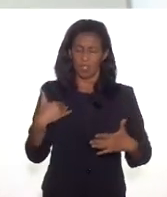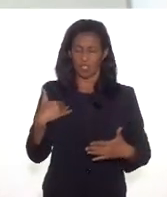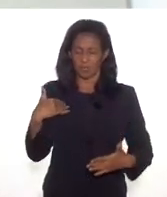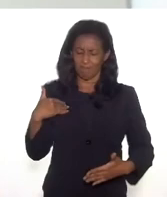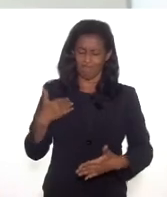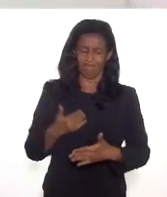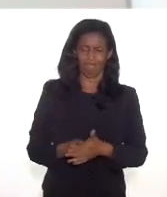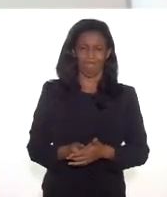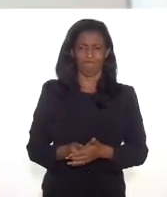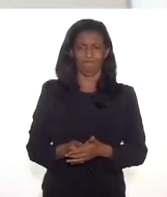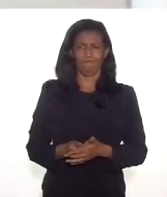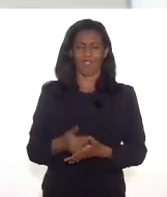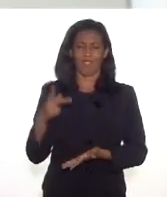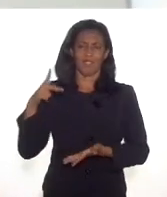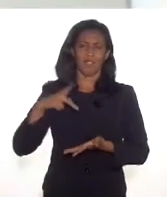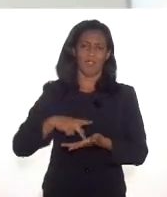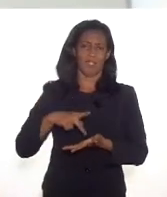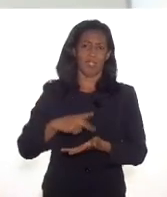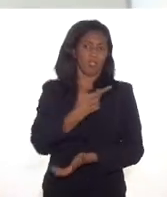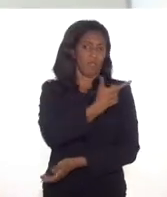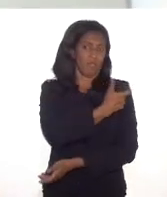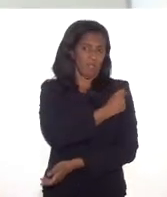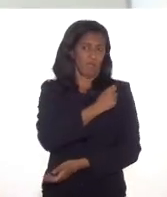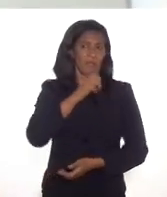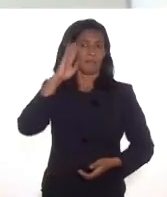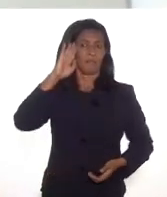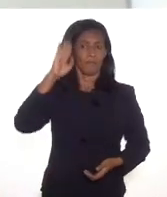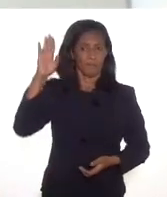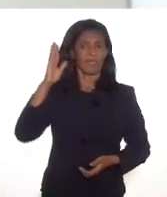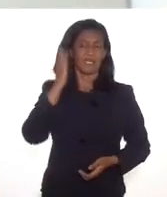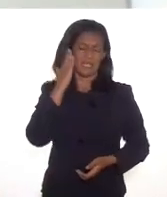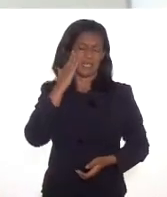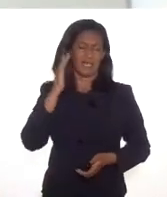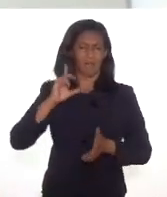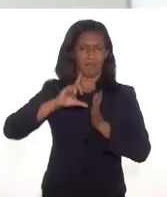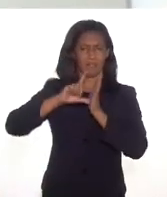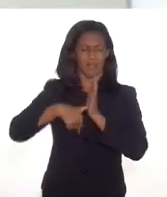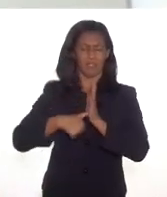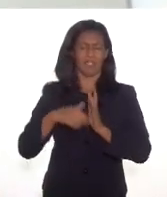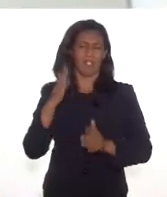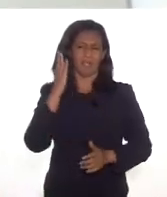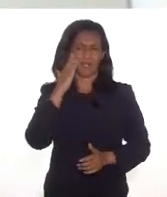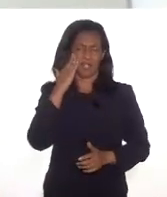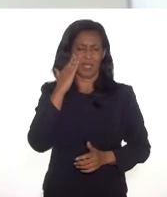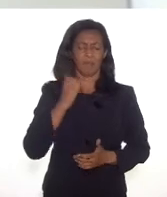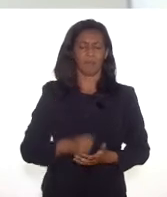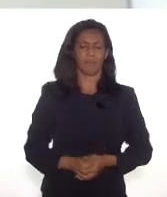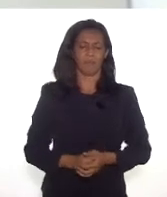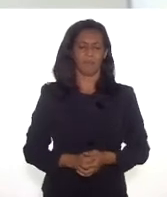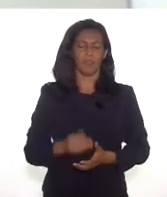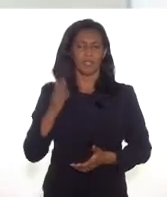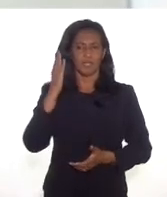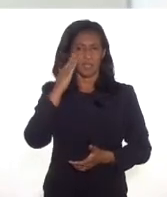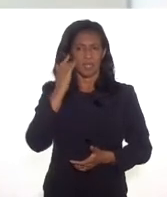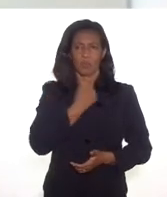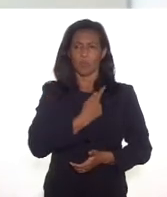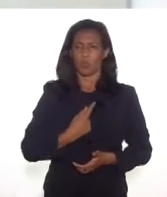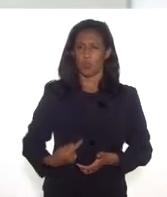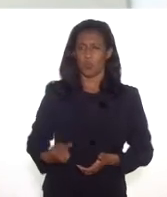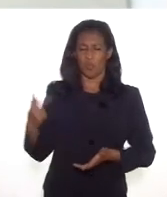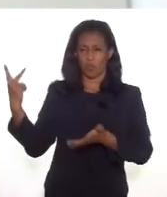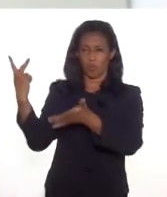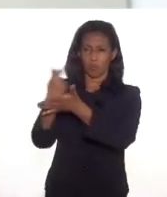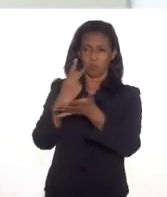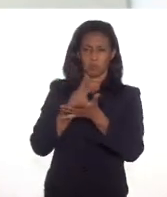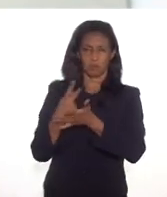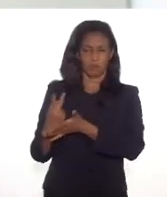realidade. A vacinação é a prioridade, a gente sabe que está atrasada, a gente sabe que o governo federal fracassou na